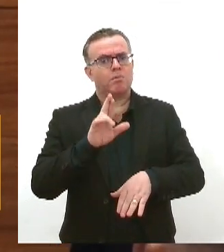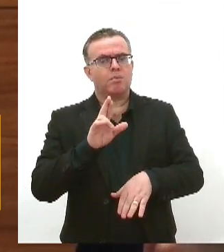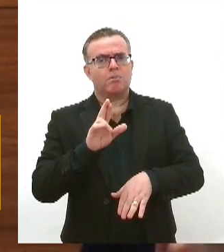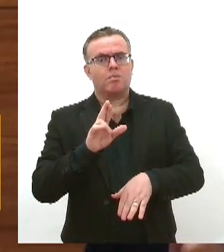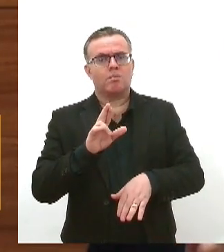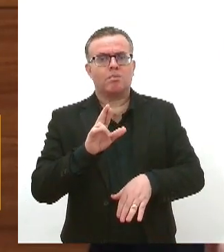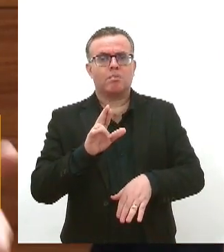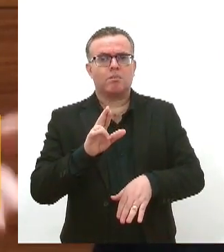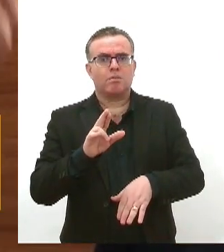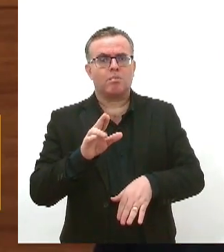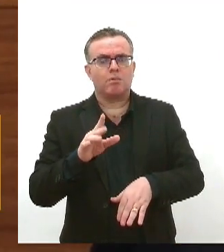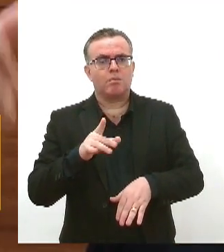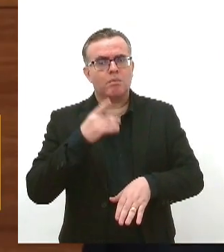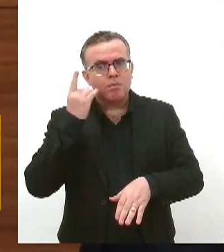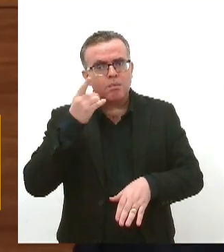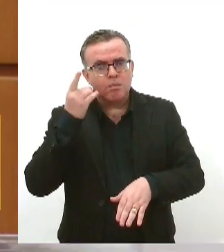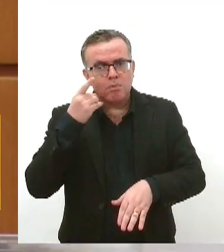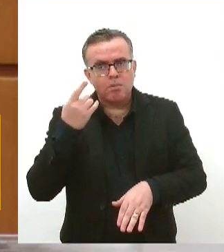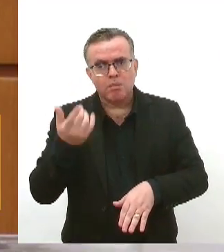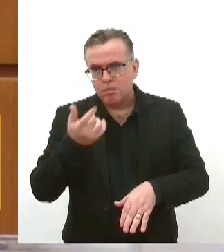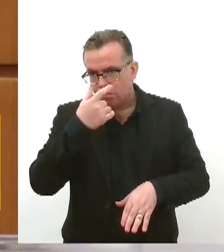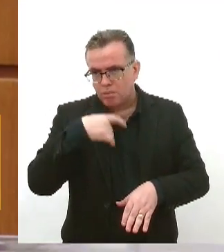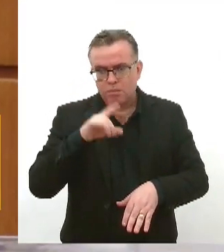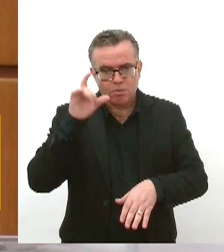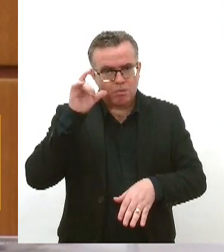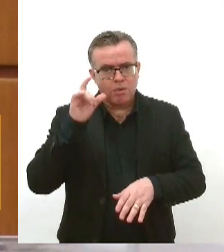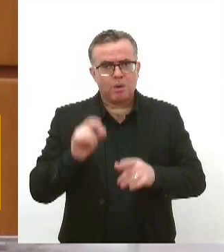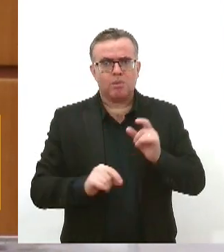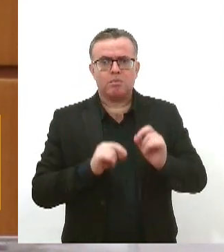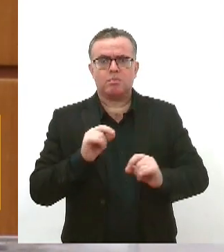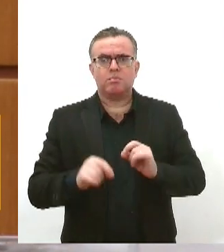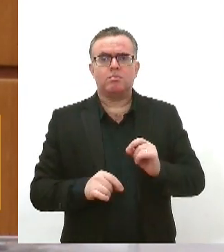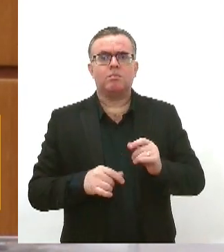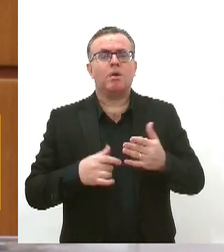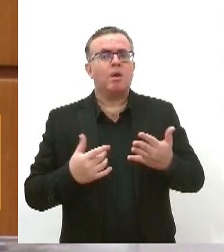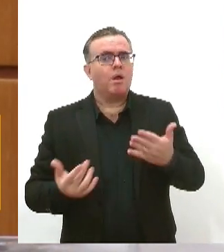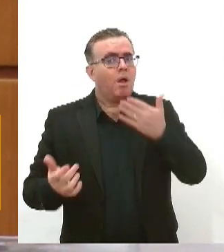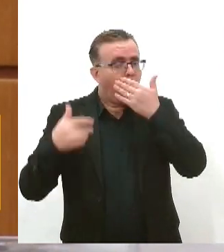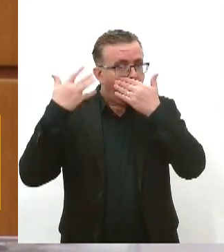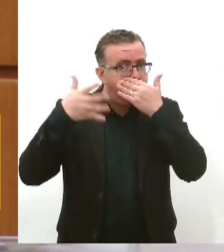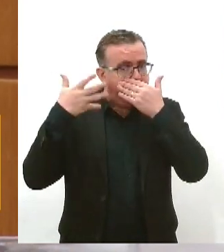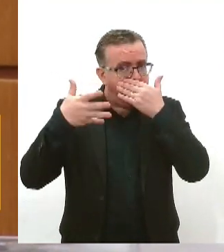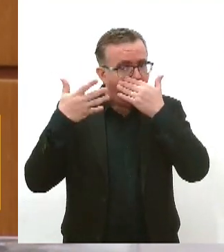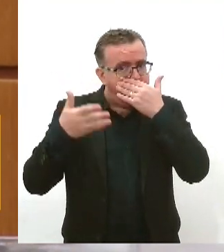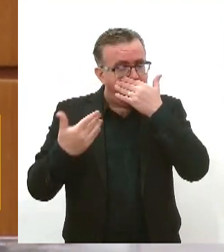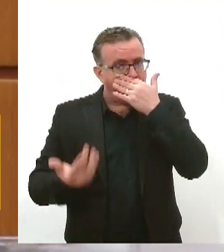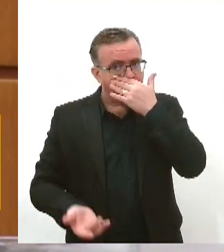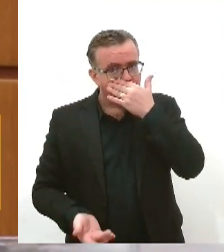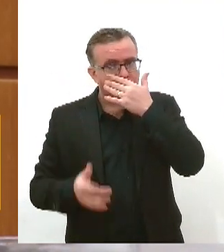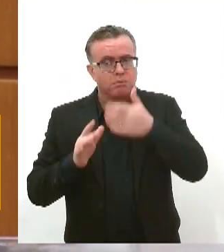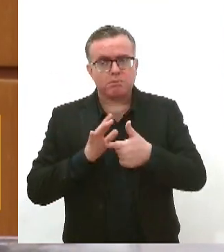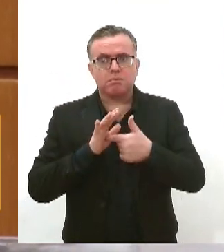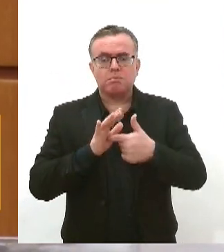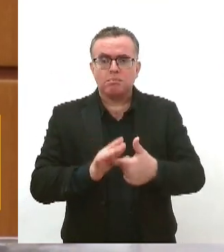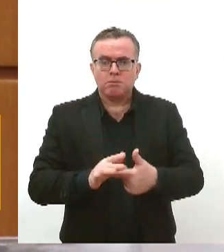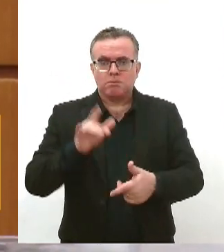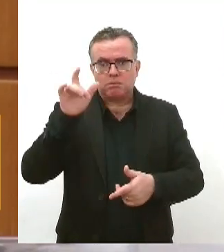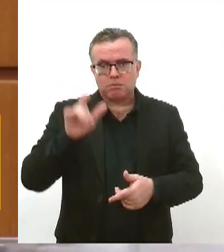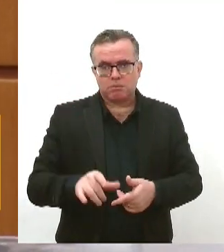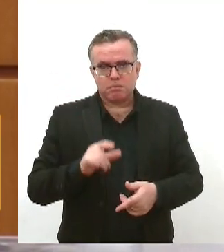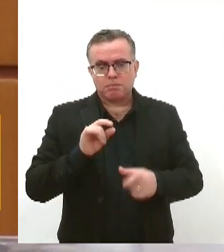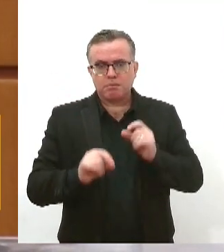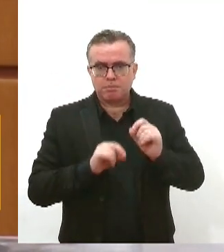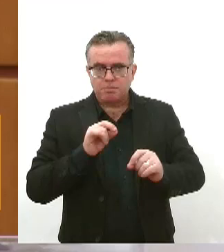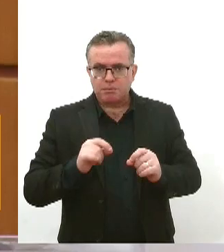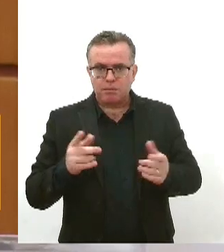da oposição, Geórgio Passos. A palestra foi da representante do Núcleo Sergipano da ONG Climate Reality